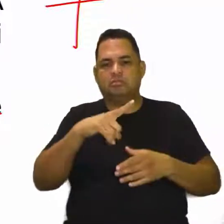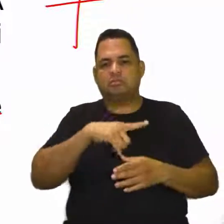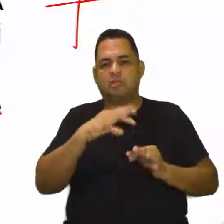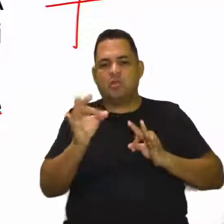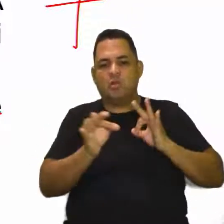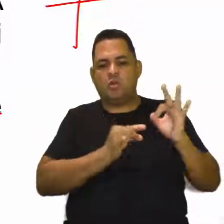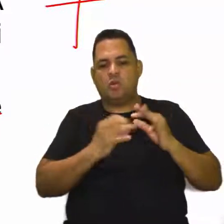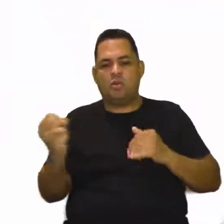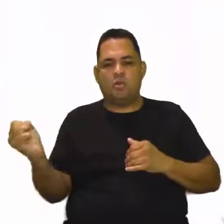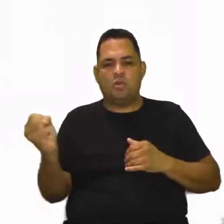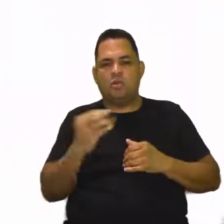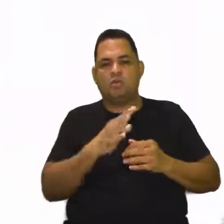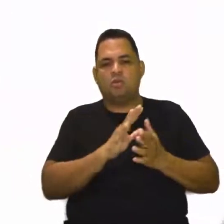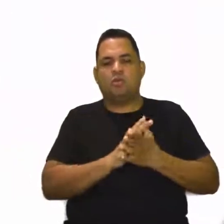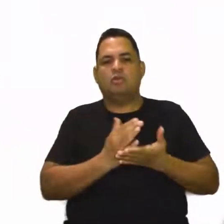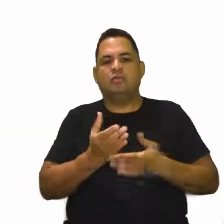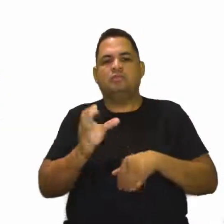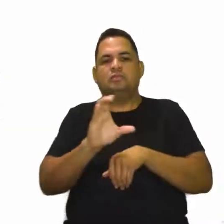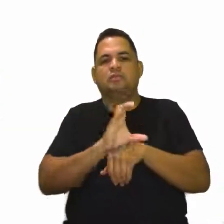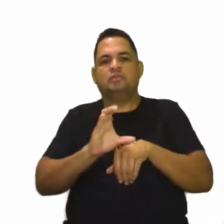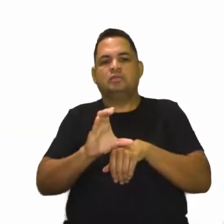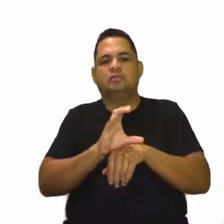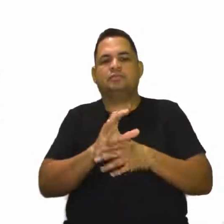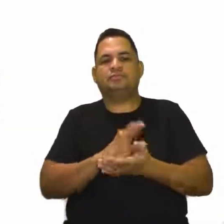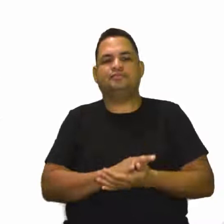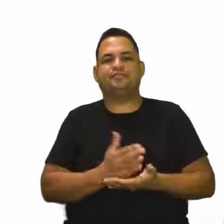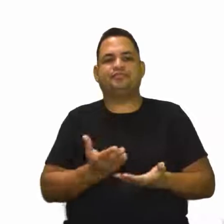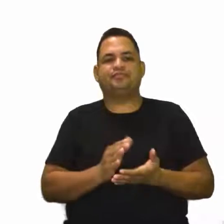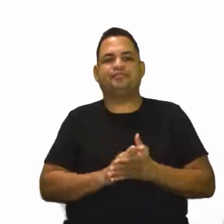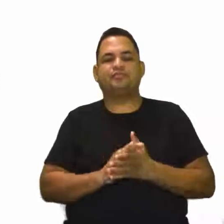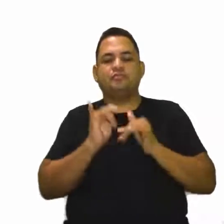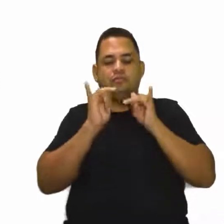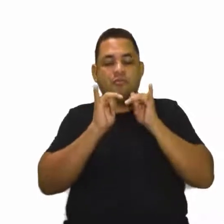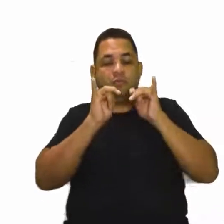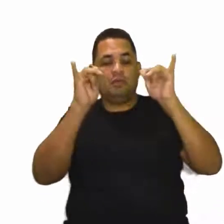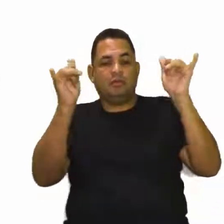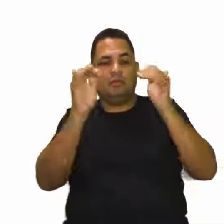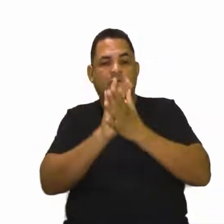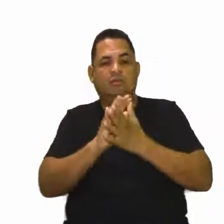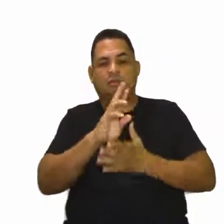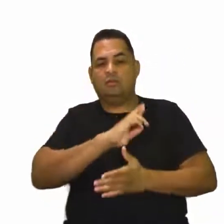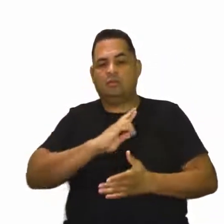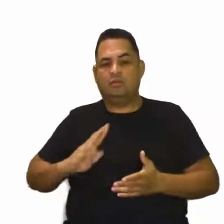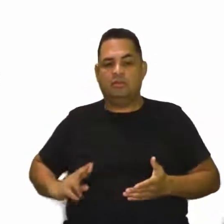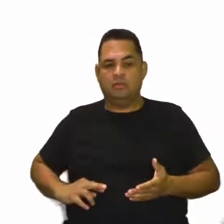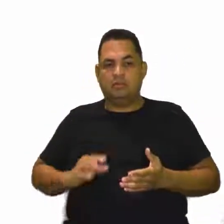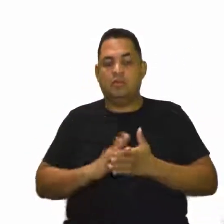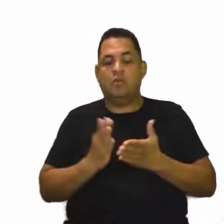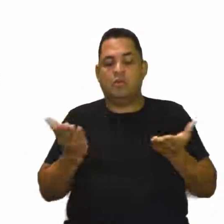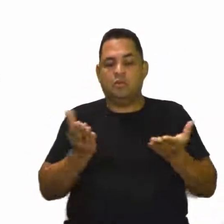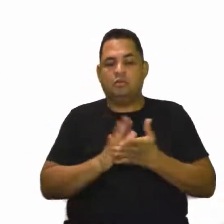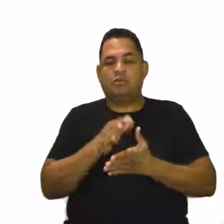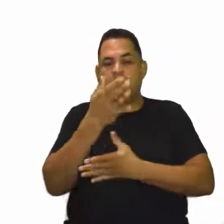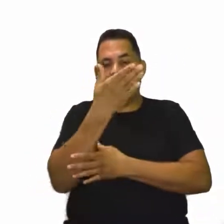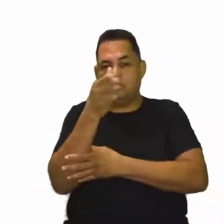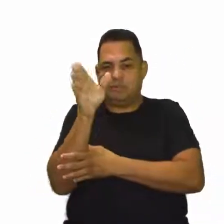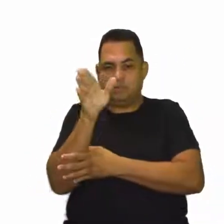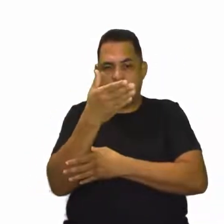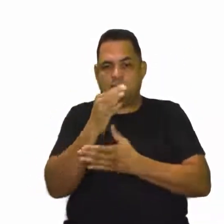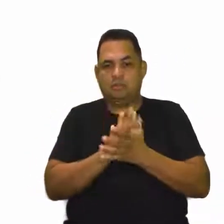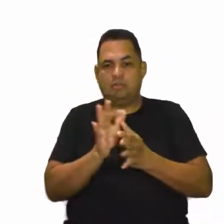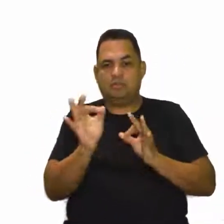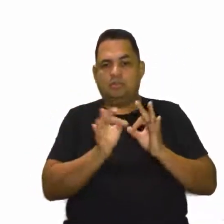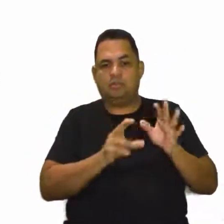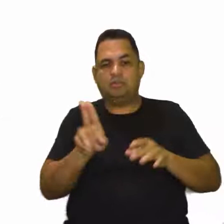criam novas e novas constituições. Vejam, na proclamação da República, a atual bandeira nacional, ela